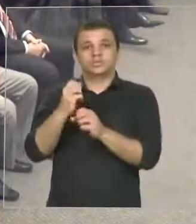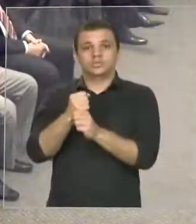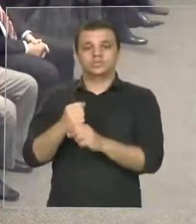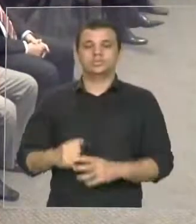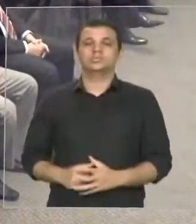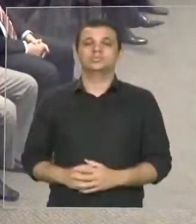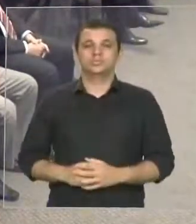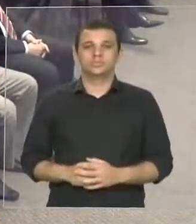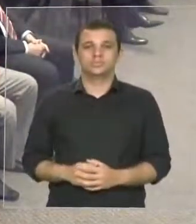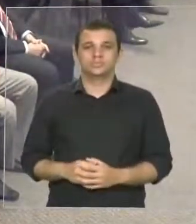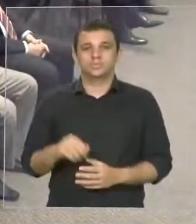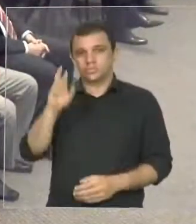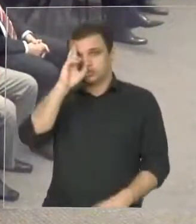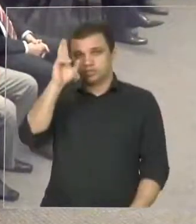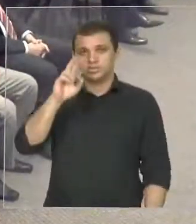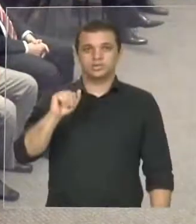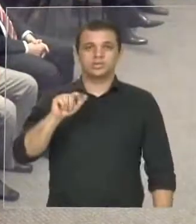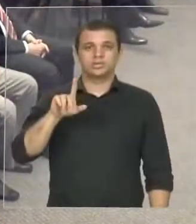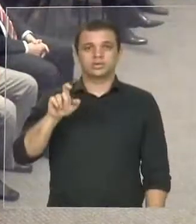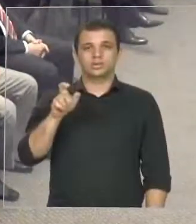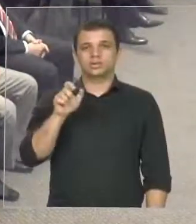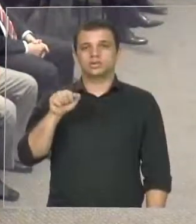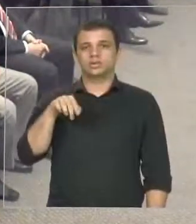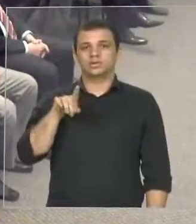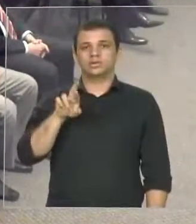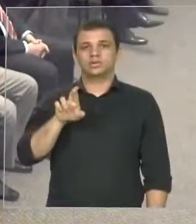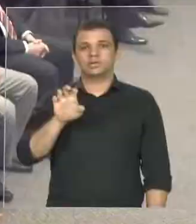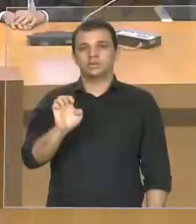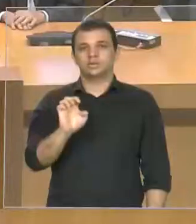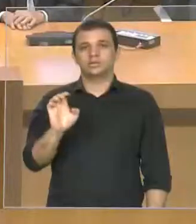Senhor Alexandre